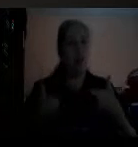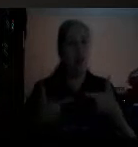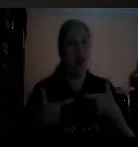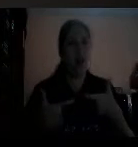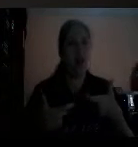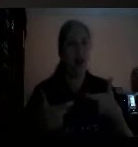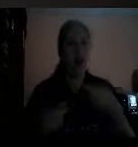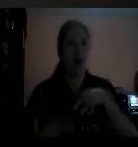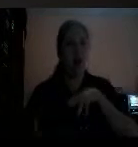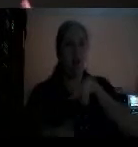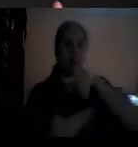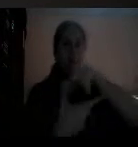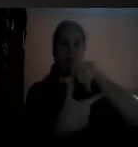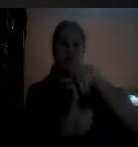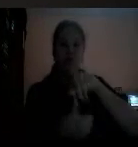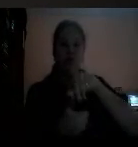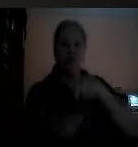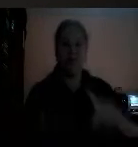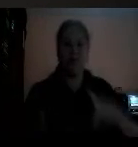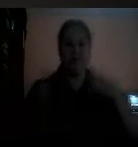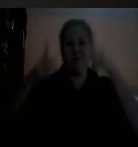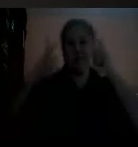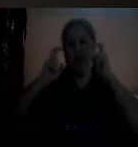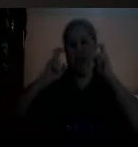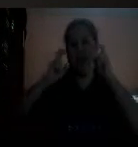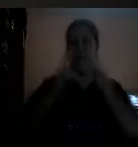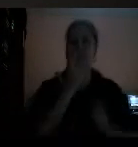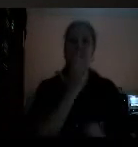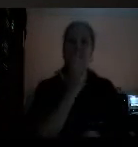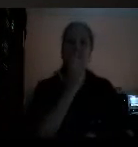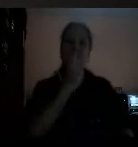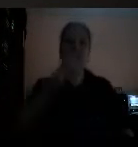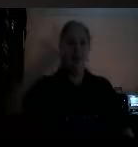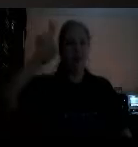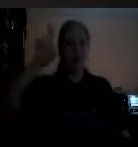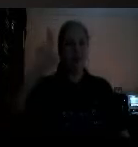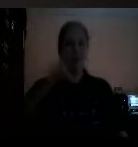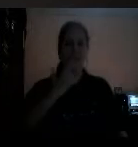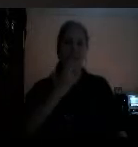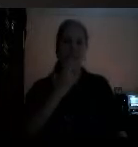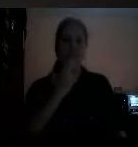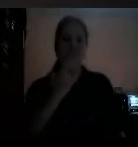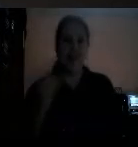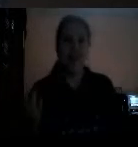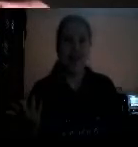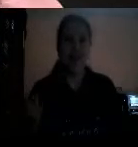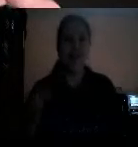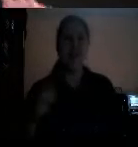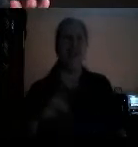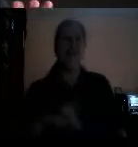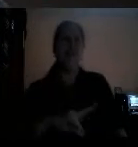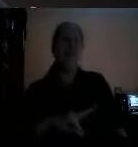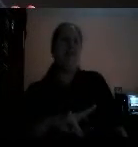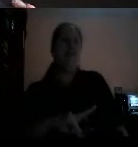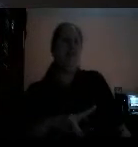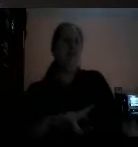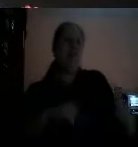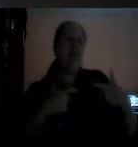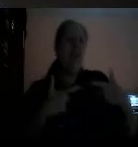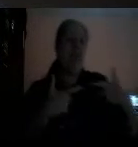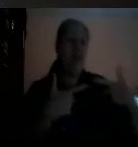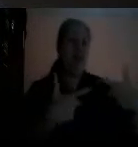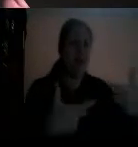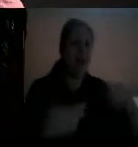intenção de Adolf Hitler, além de exterminar toda a população judaica europeia, é se expandir sobre o leste e conquistar